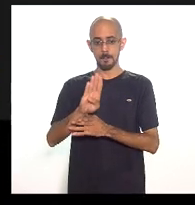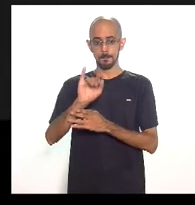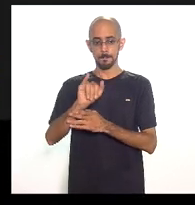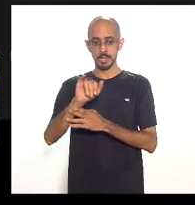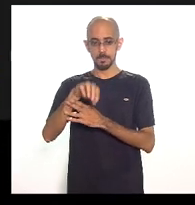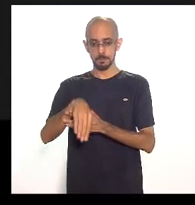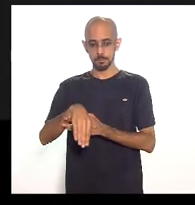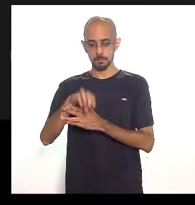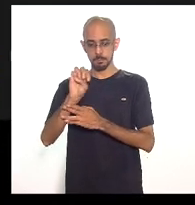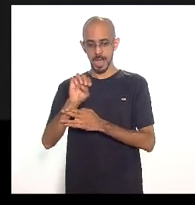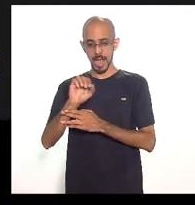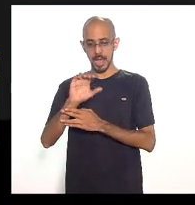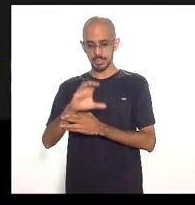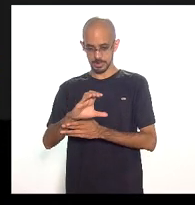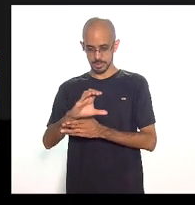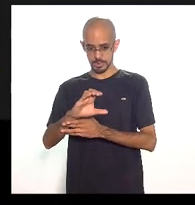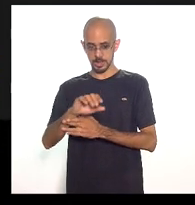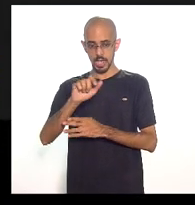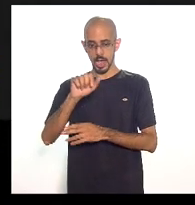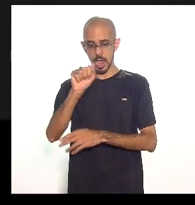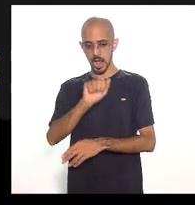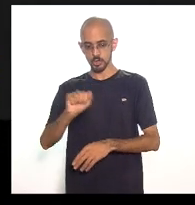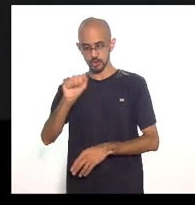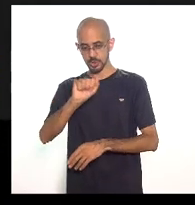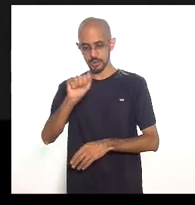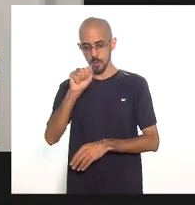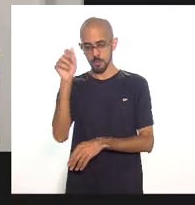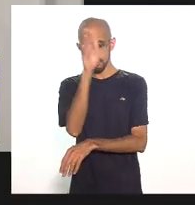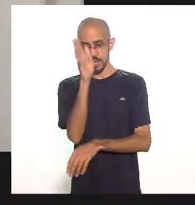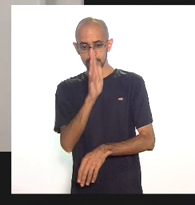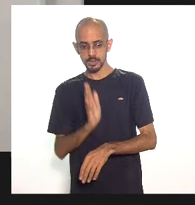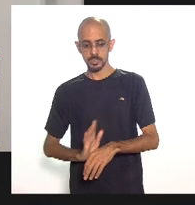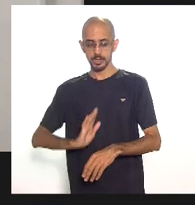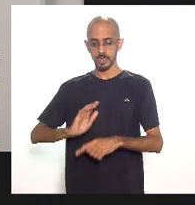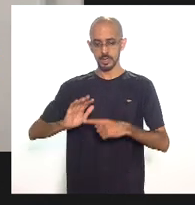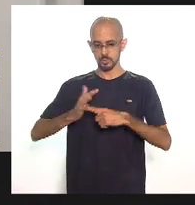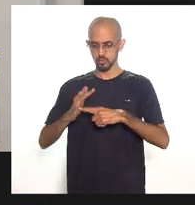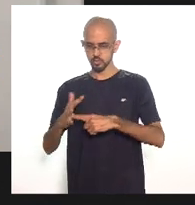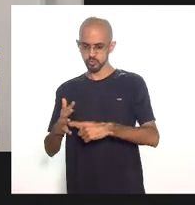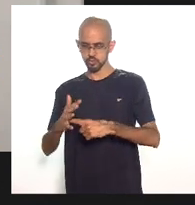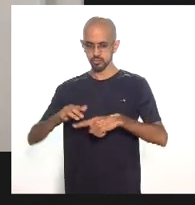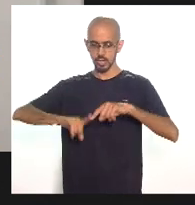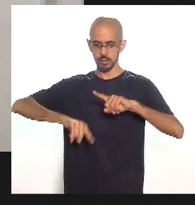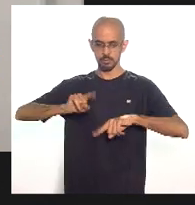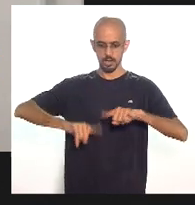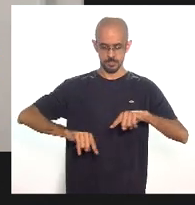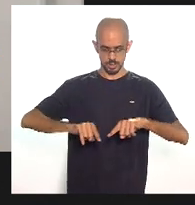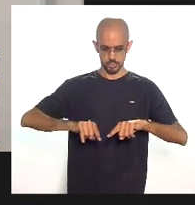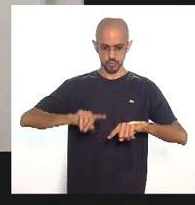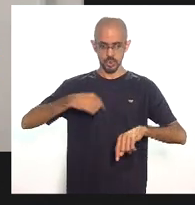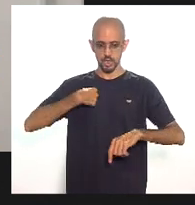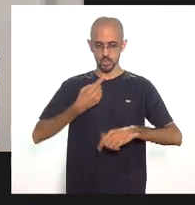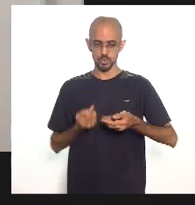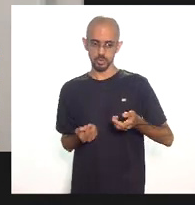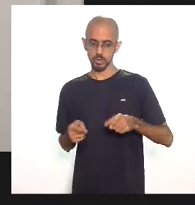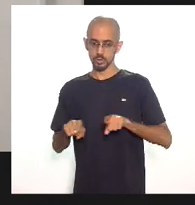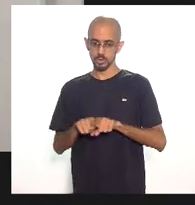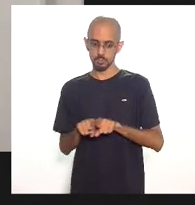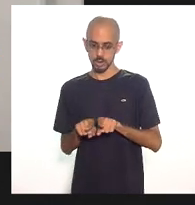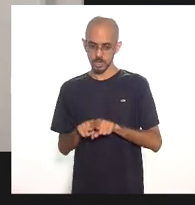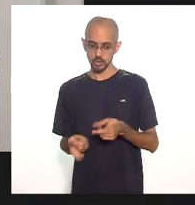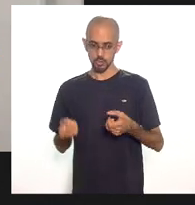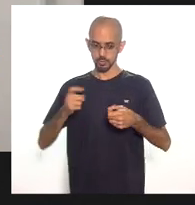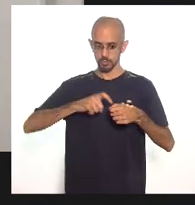Associação Brasileira da Indústria de Máquinas e Equipamentos, além de ser membro do Conselho Consultivo do